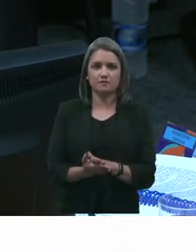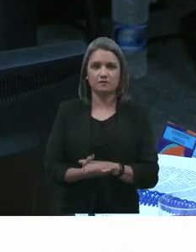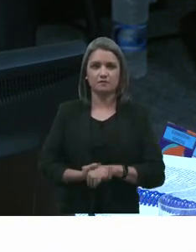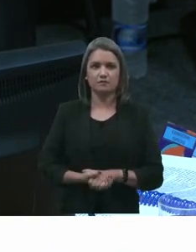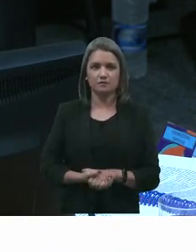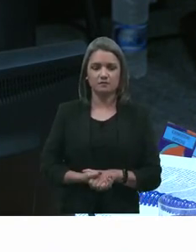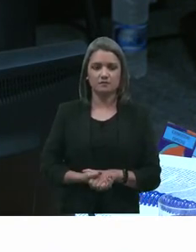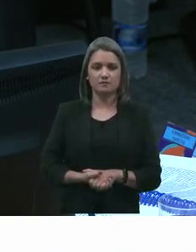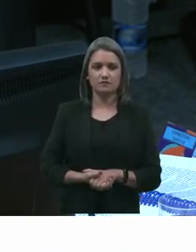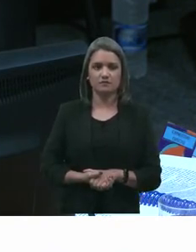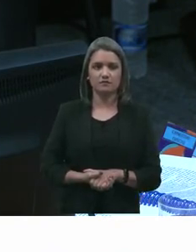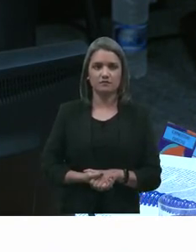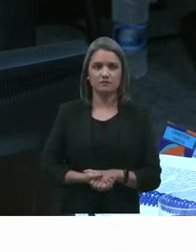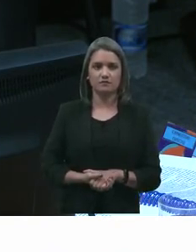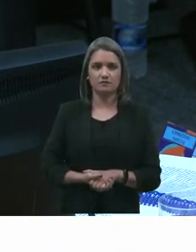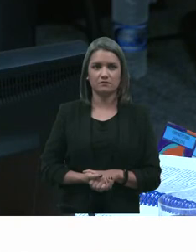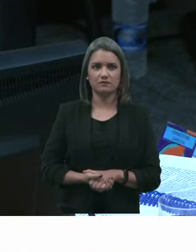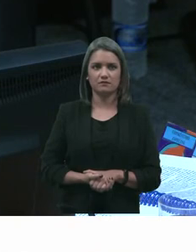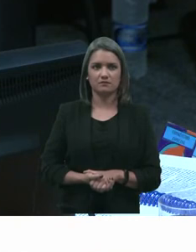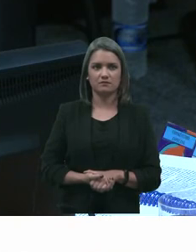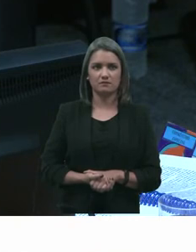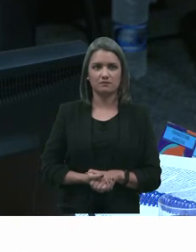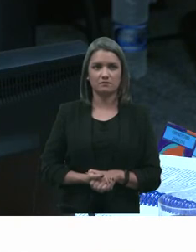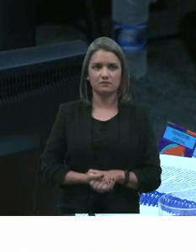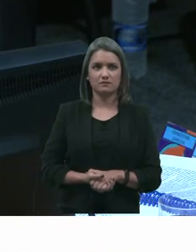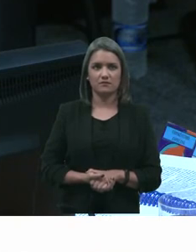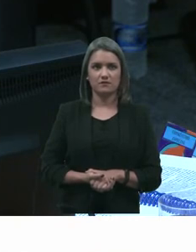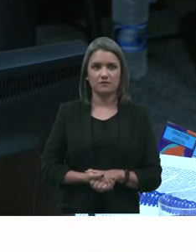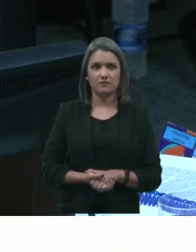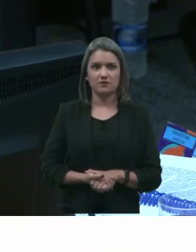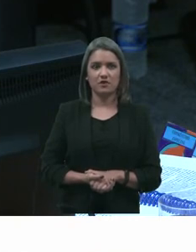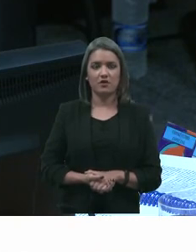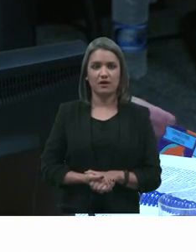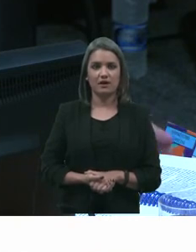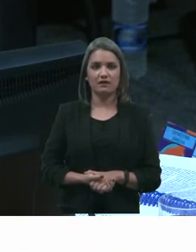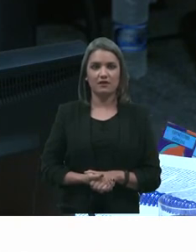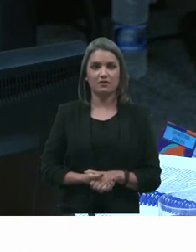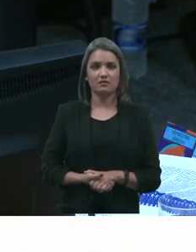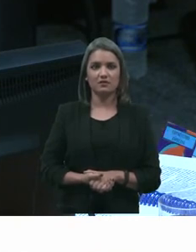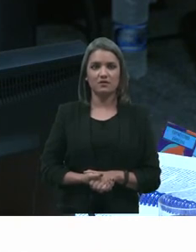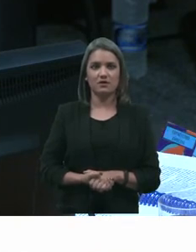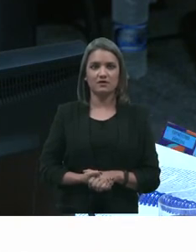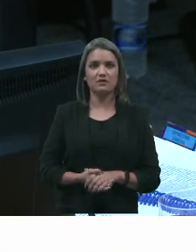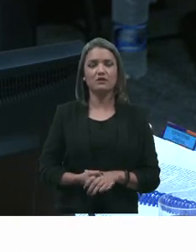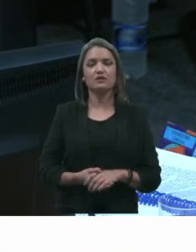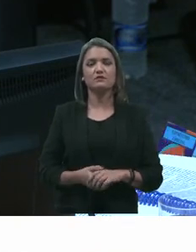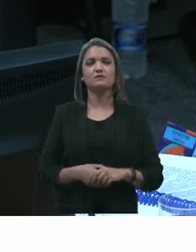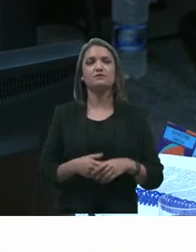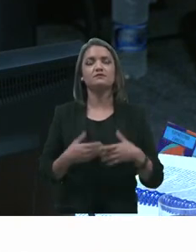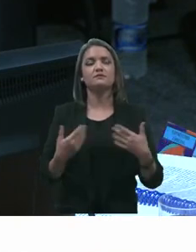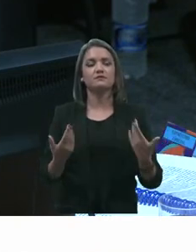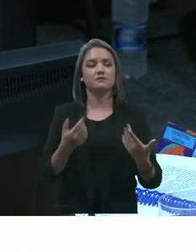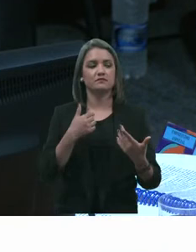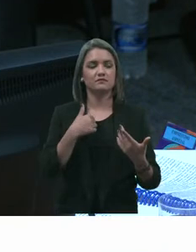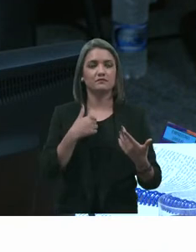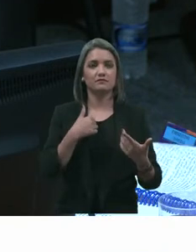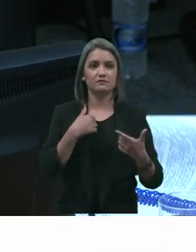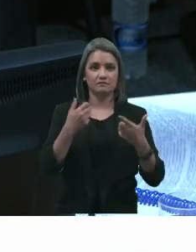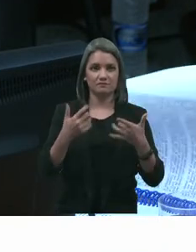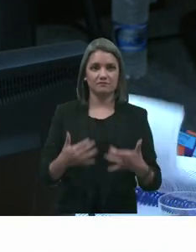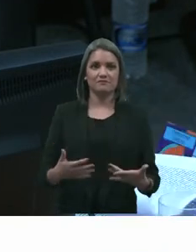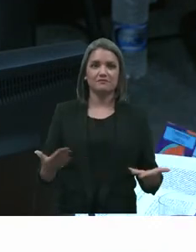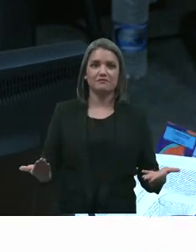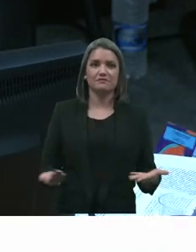eu poder apresentar, ainda que brevemente, uma rememoração dos fatos. Aqui,